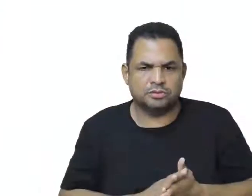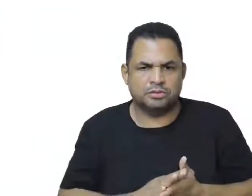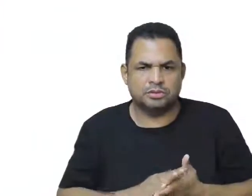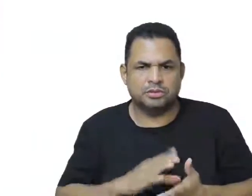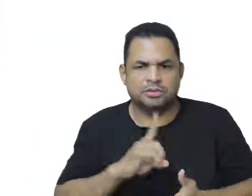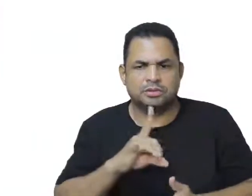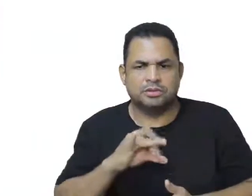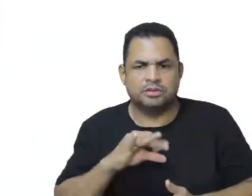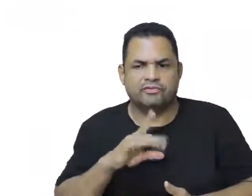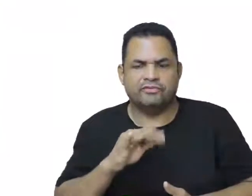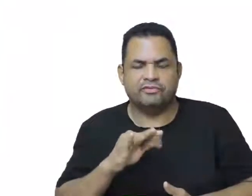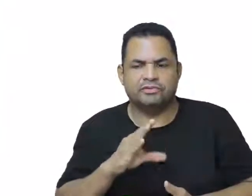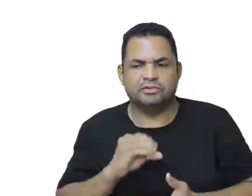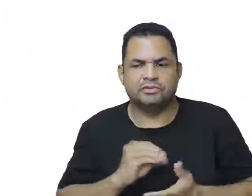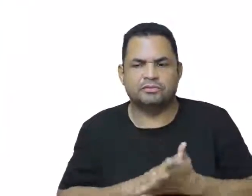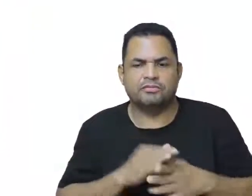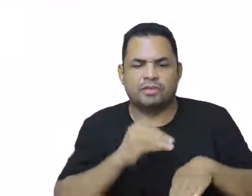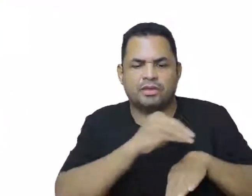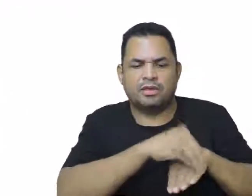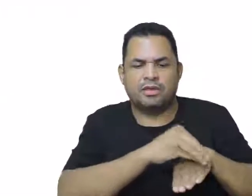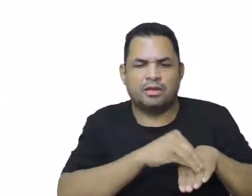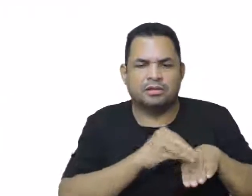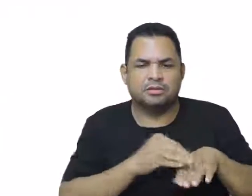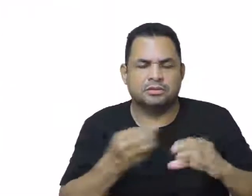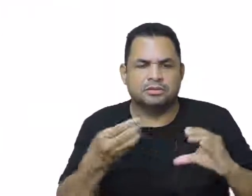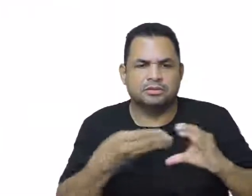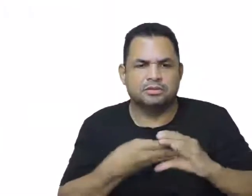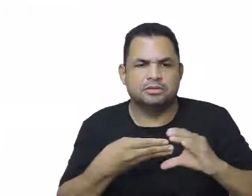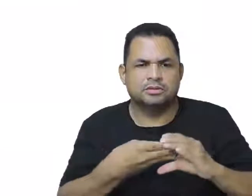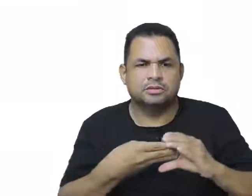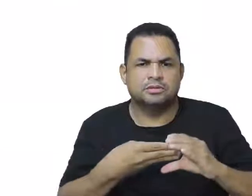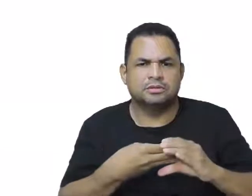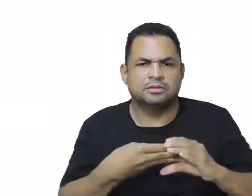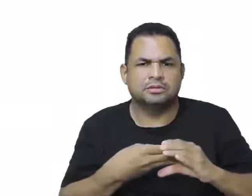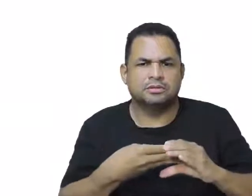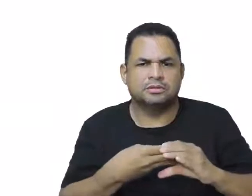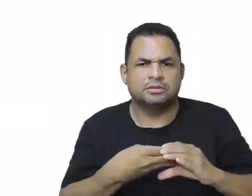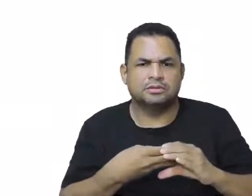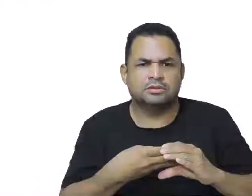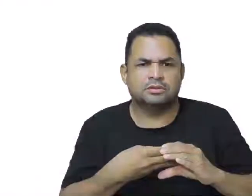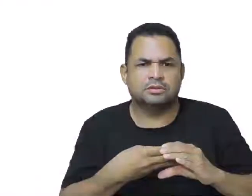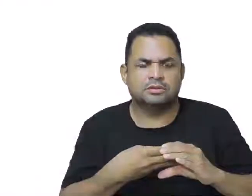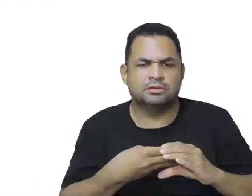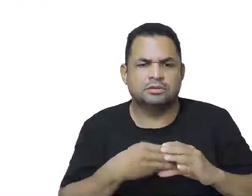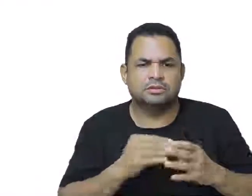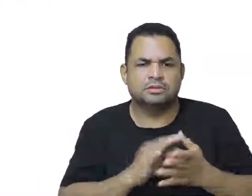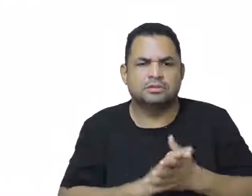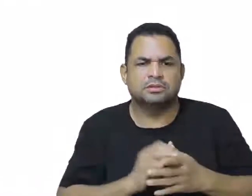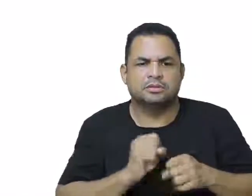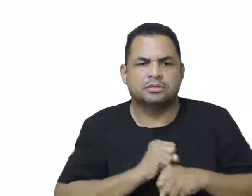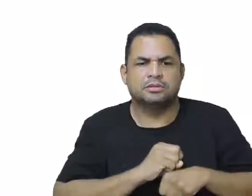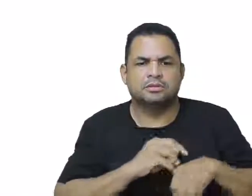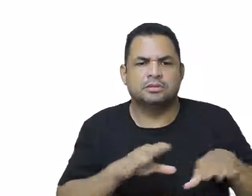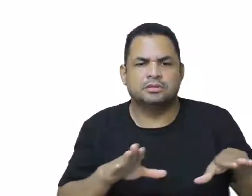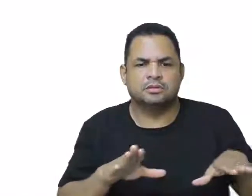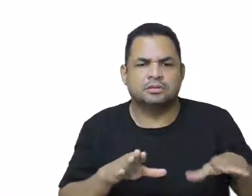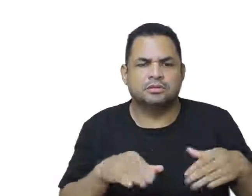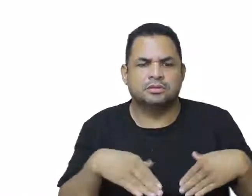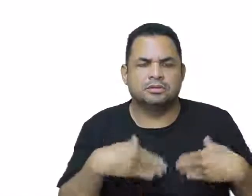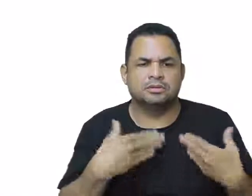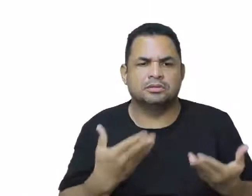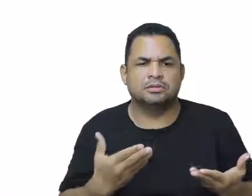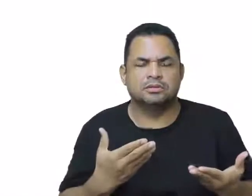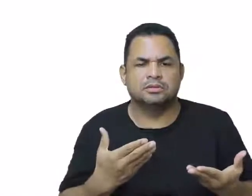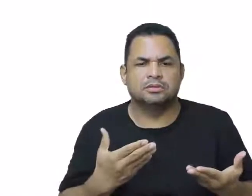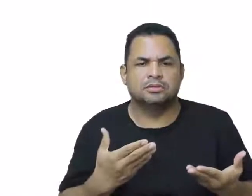a nutrição das células se faz por difusão. Olha que interessante. Difusão é aquele, nesse caso